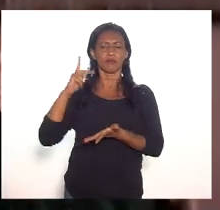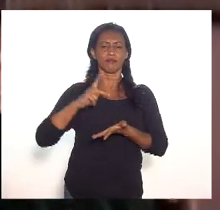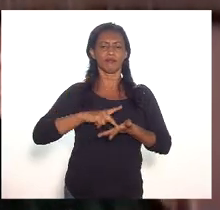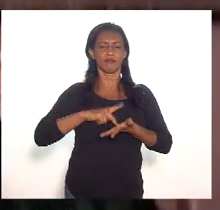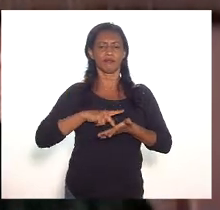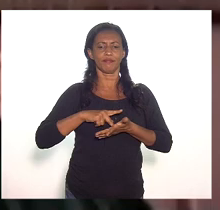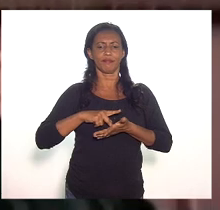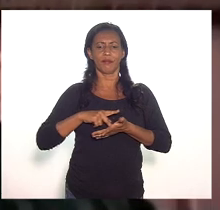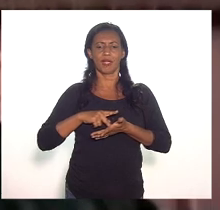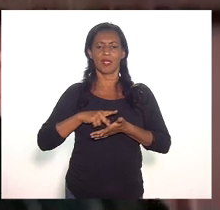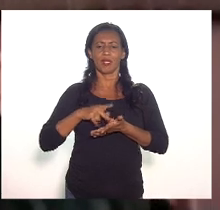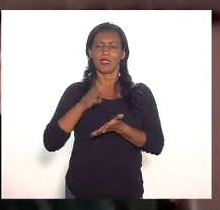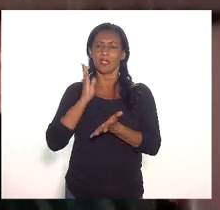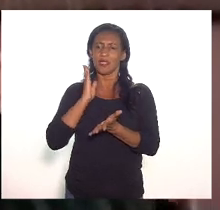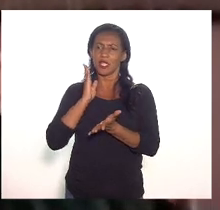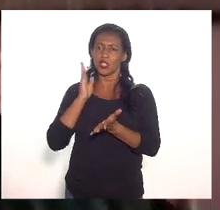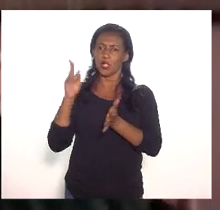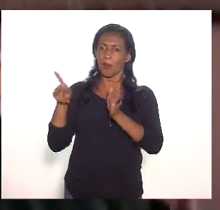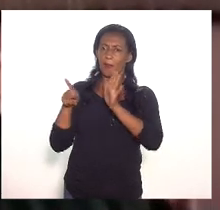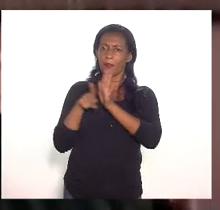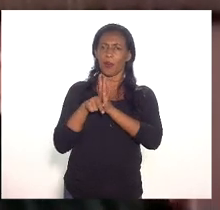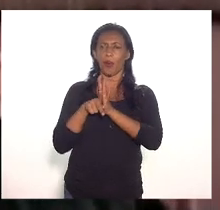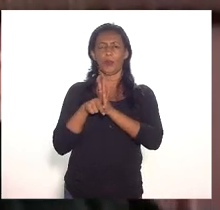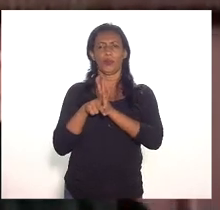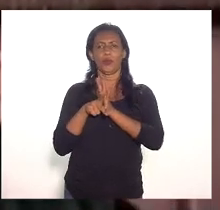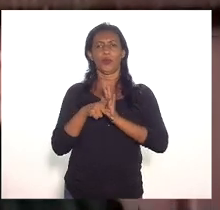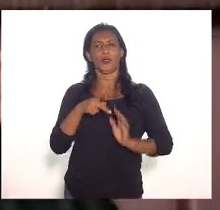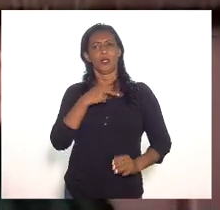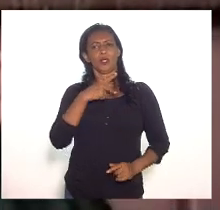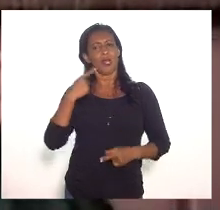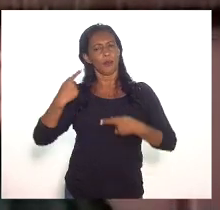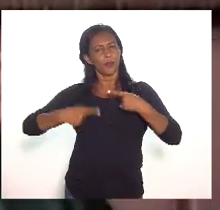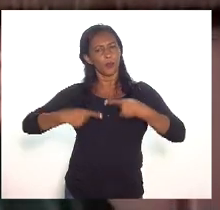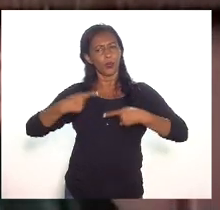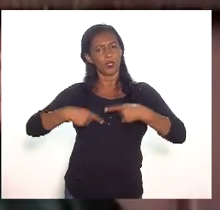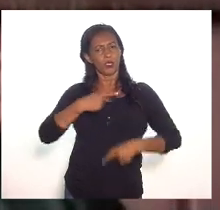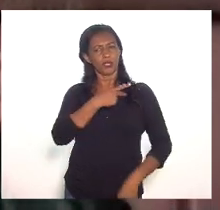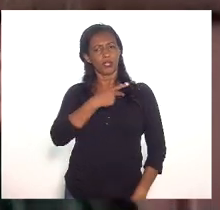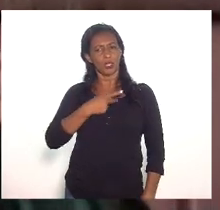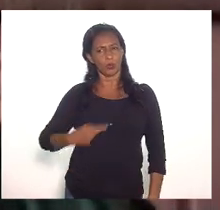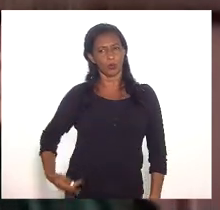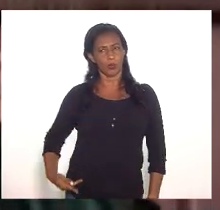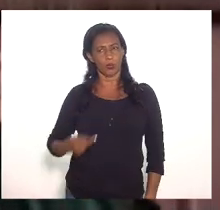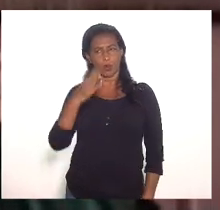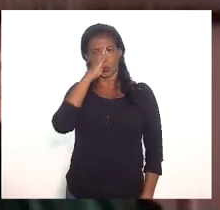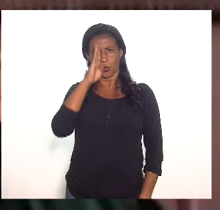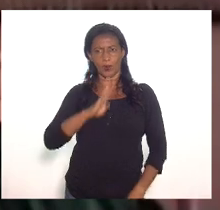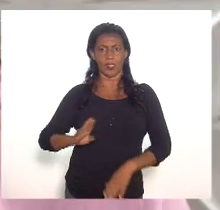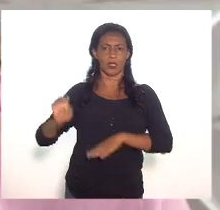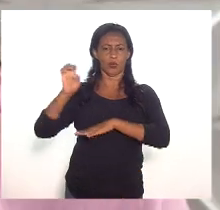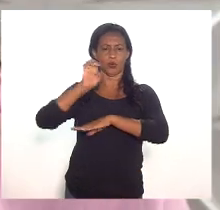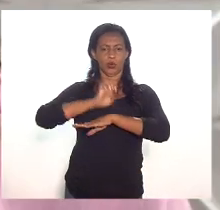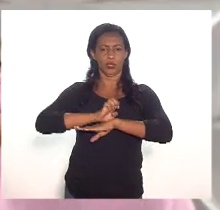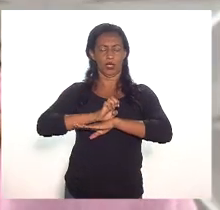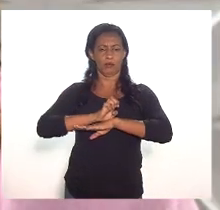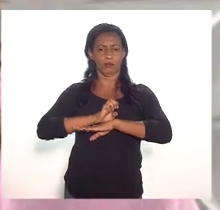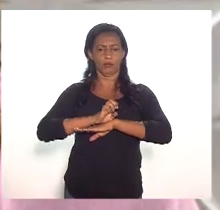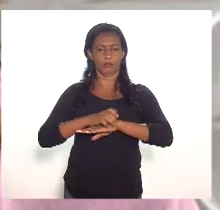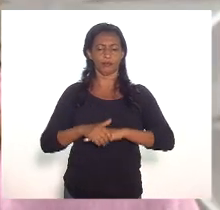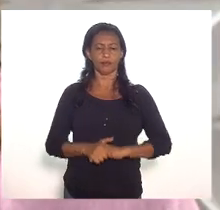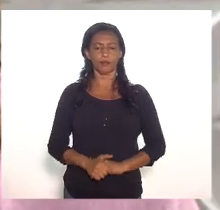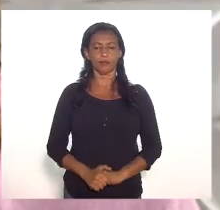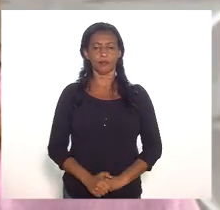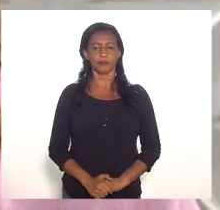o norte da política pública no Brasil e no nosso Estado. Obrigada, presidente. Presidente, mais Marta quem... Rocha...